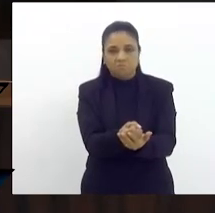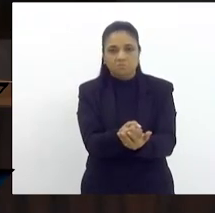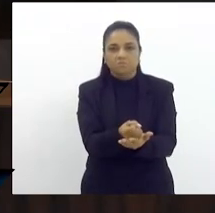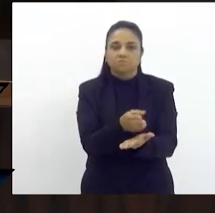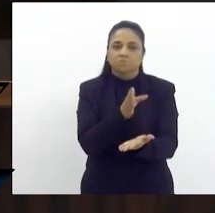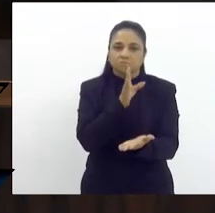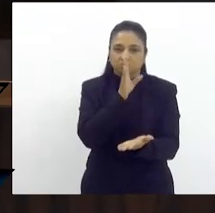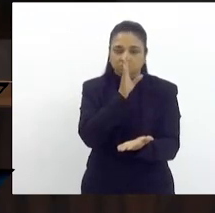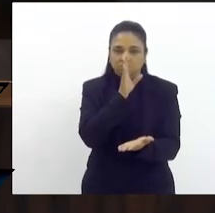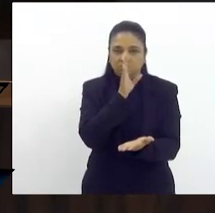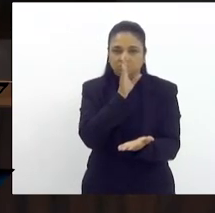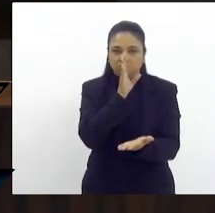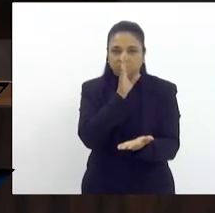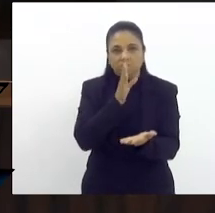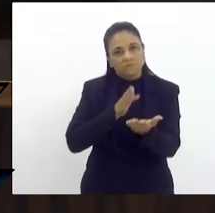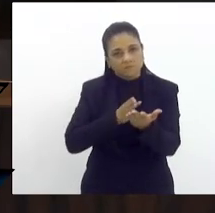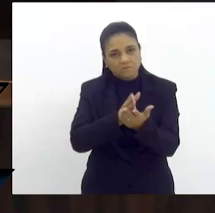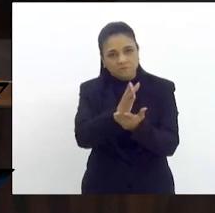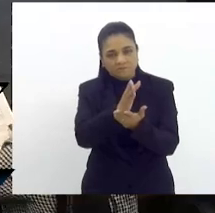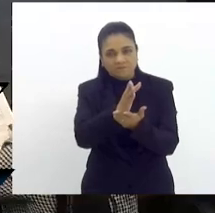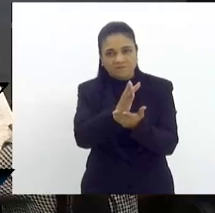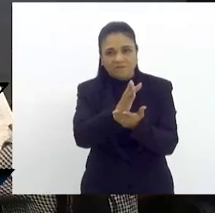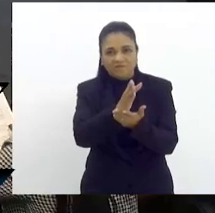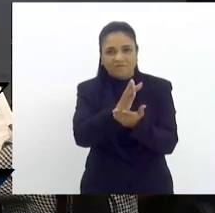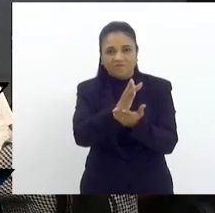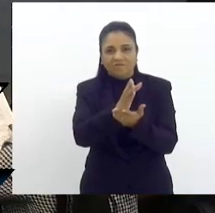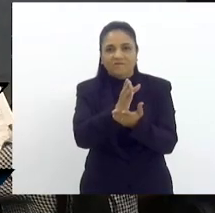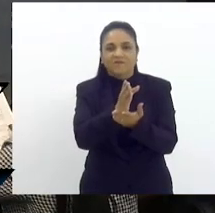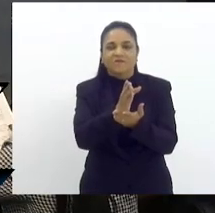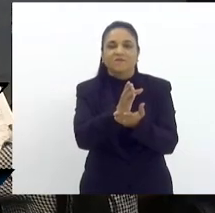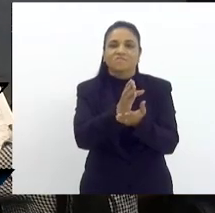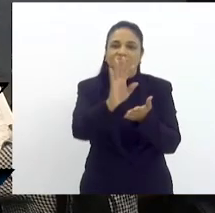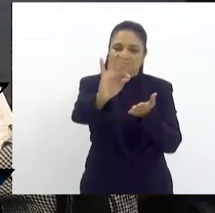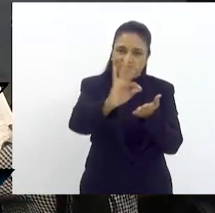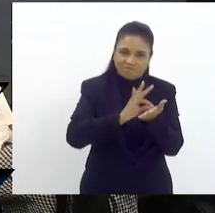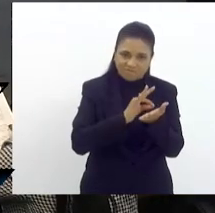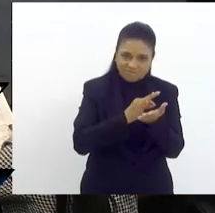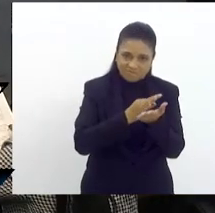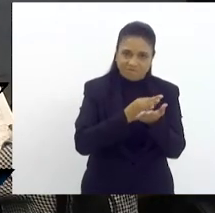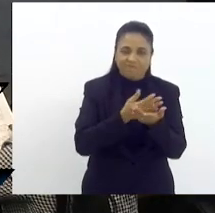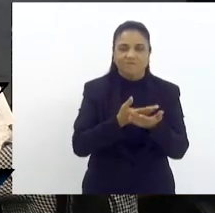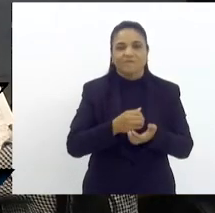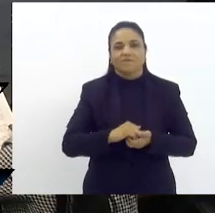permaneça Como estão aprovado vai autógrafo